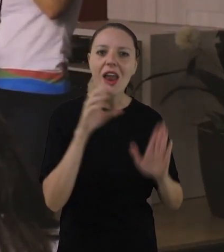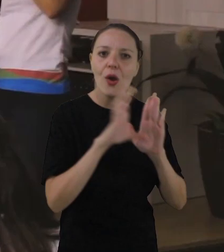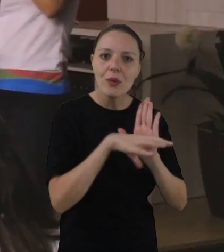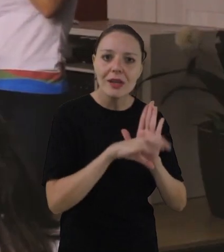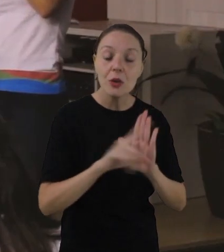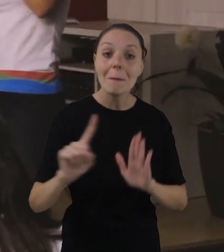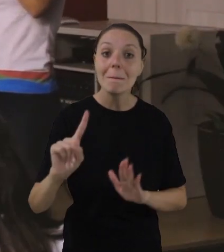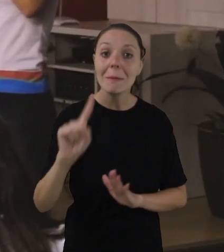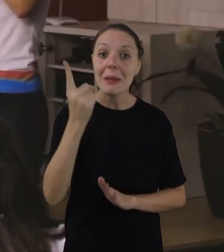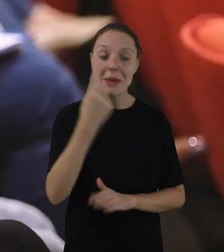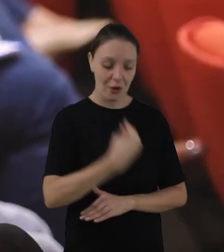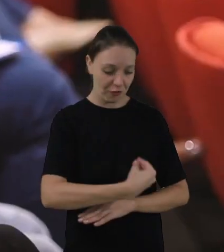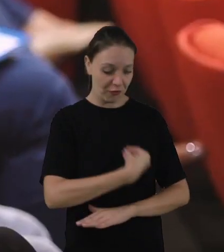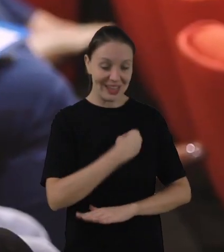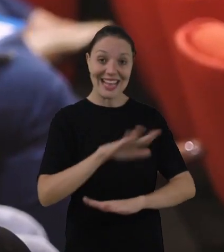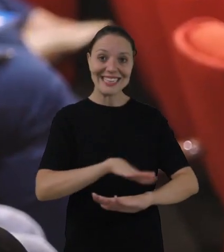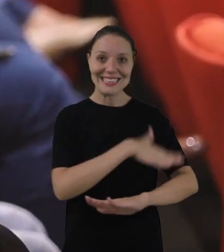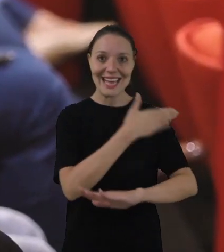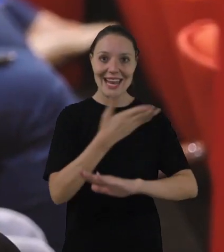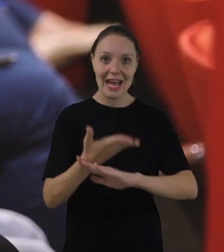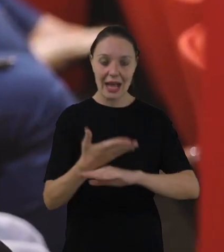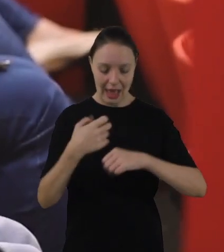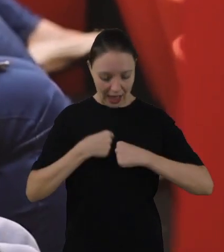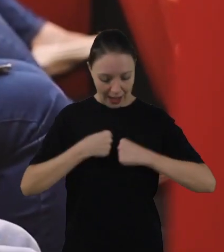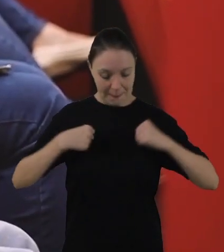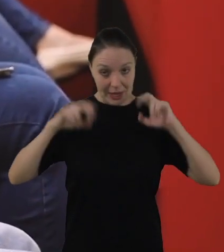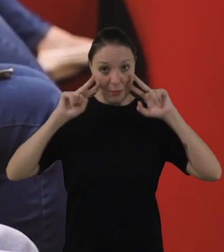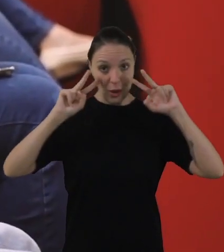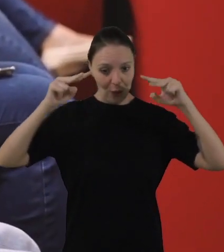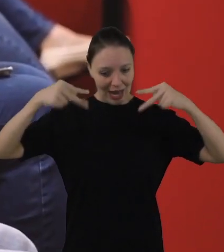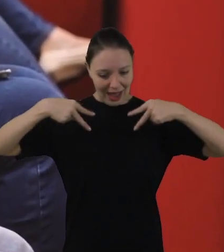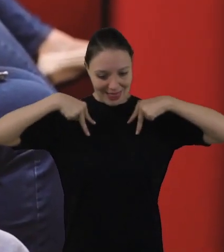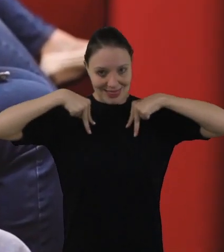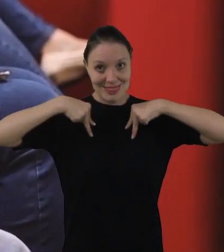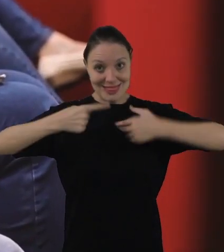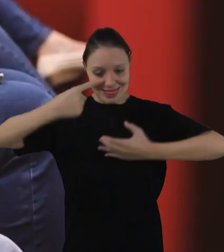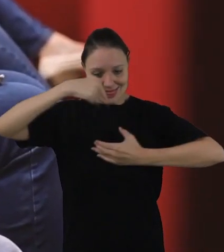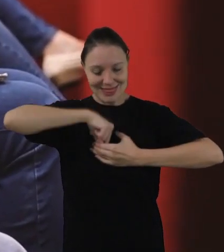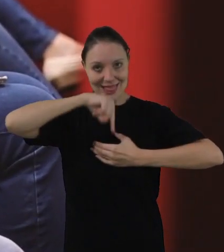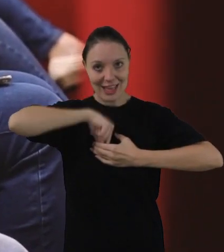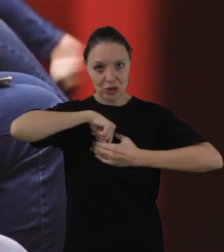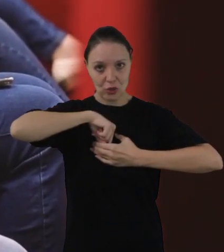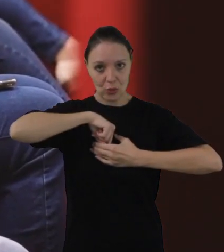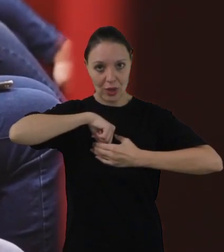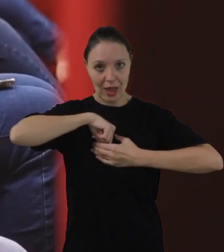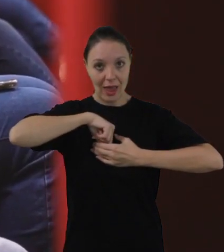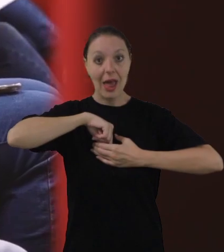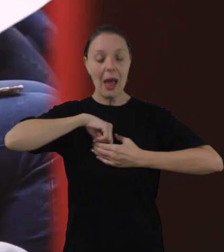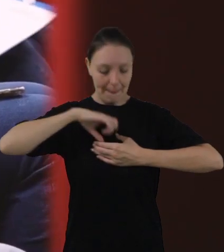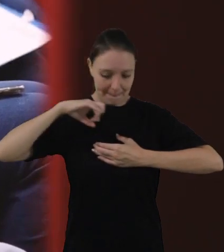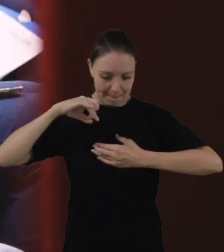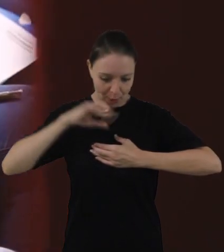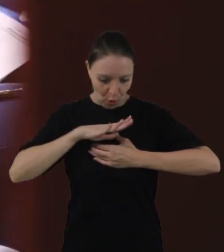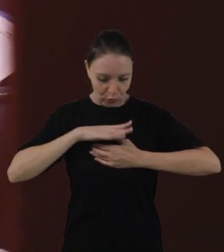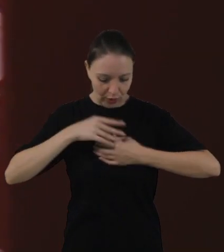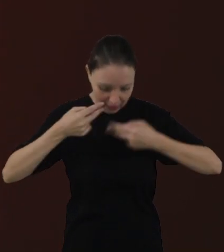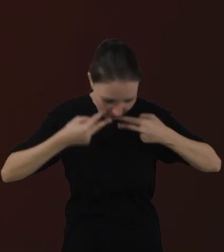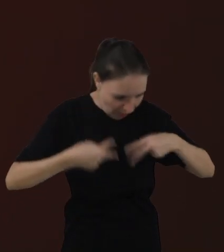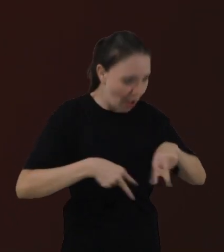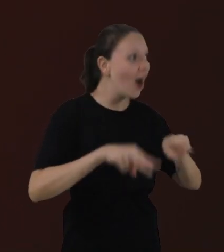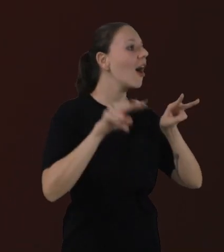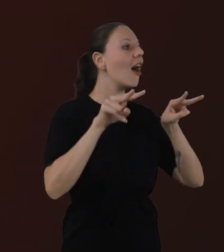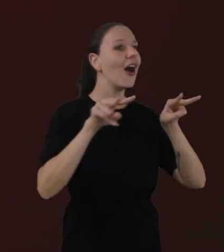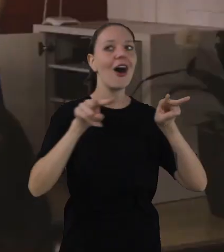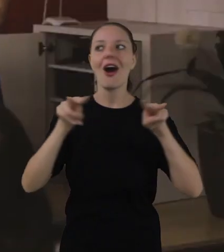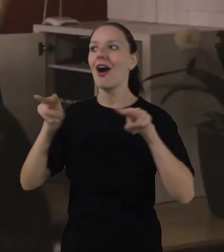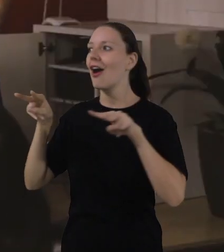interior, para descobrir a realidade que nos cerca. A gente faz isso hoje em dia. Nós, como pais,